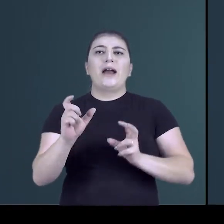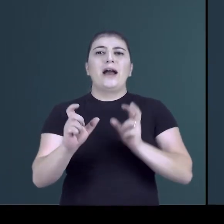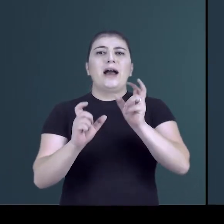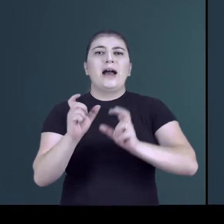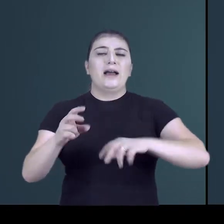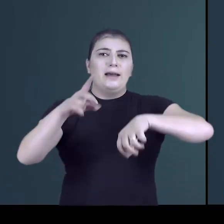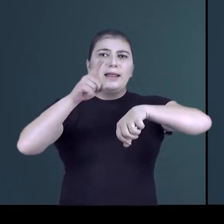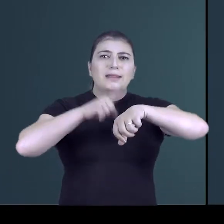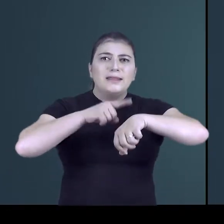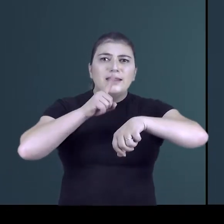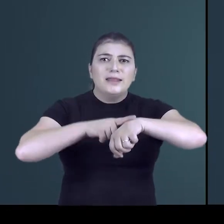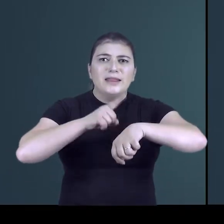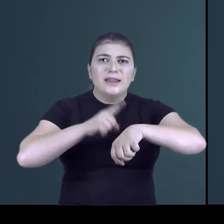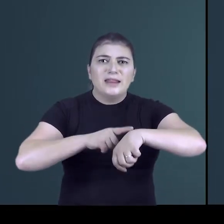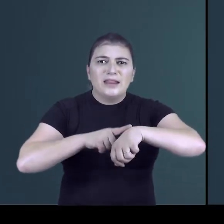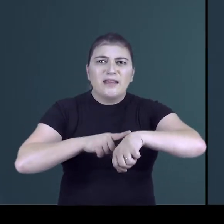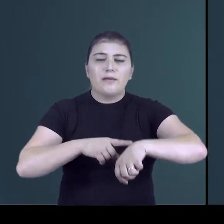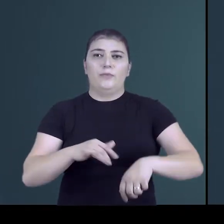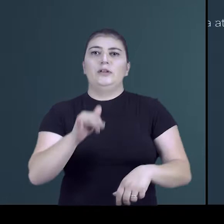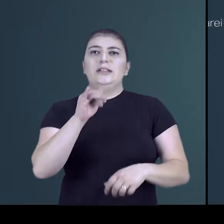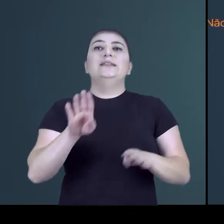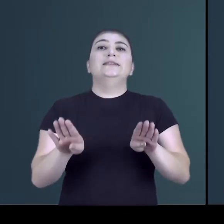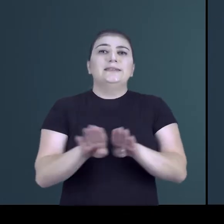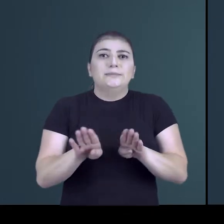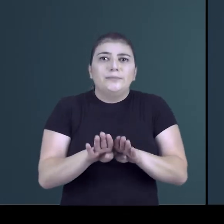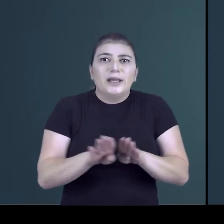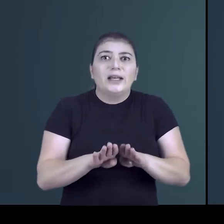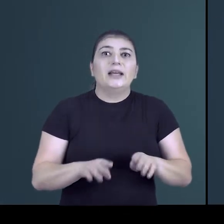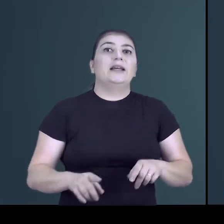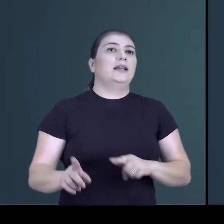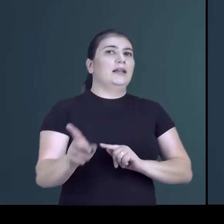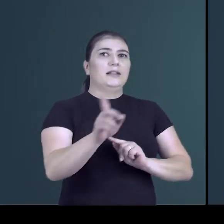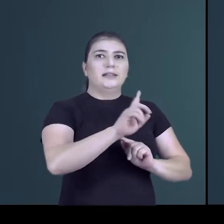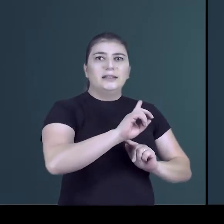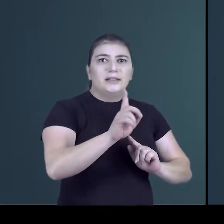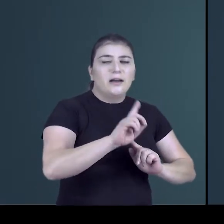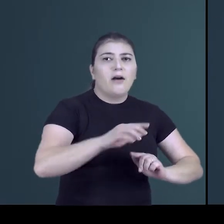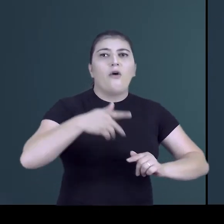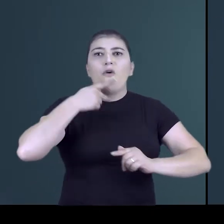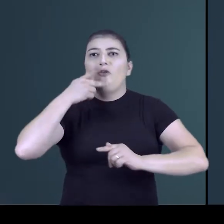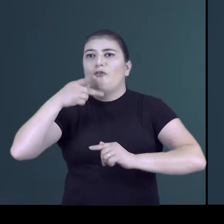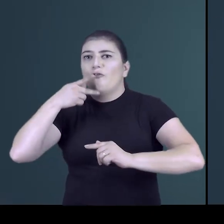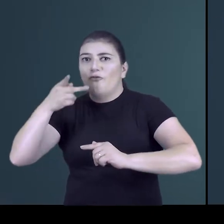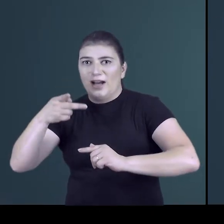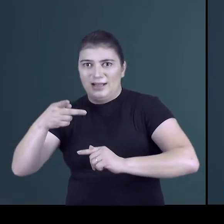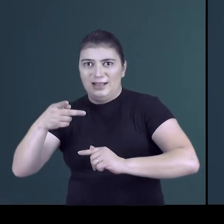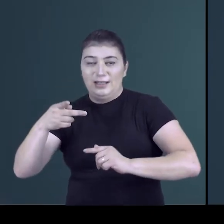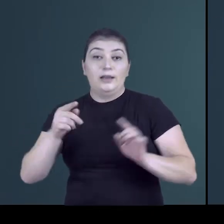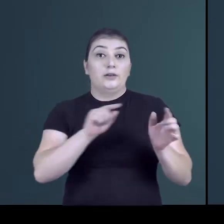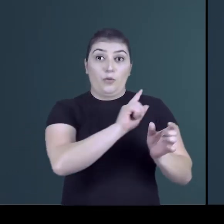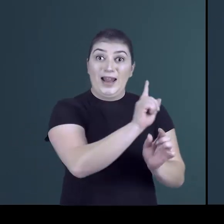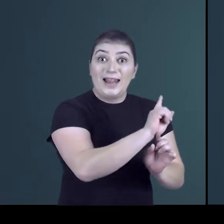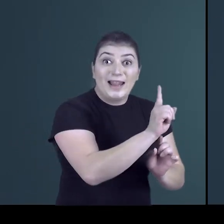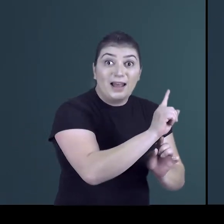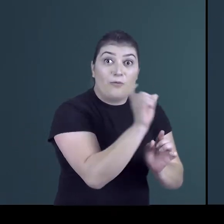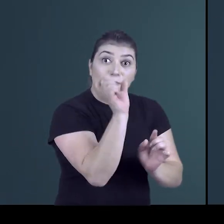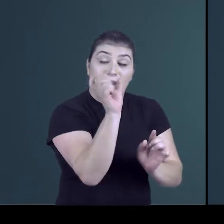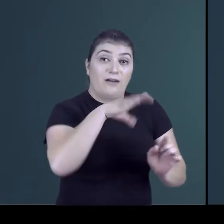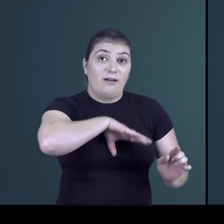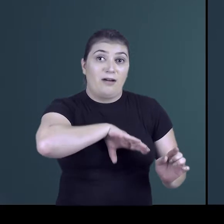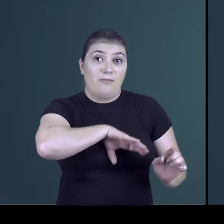Assim como o exemplo anterior, não te falarei sobre atividade, está correto? Além desse não ser